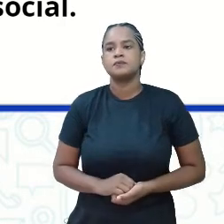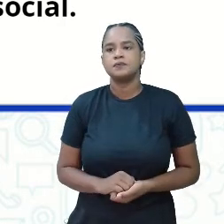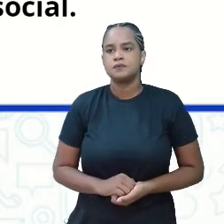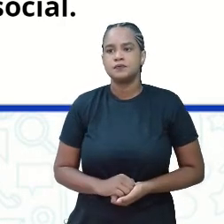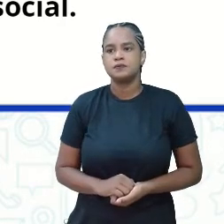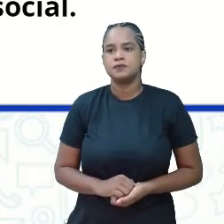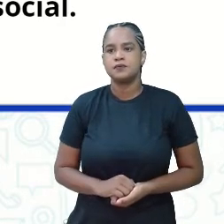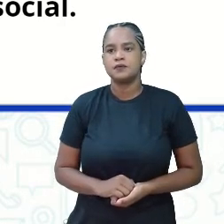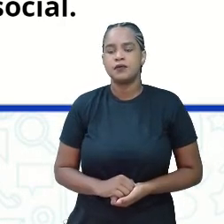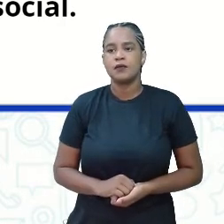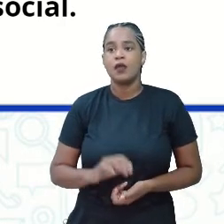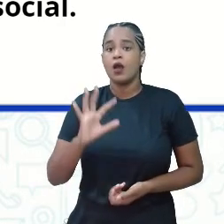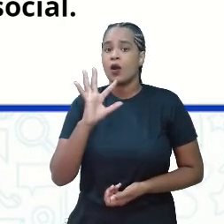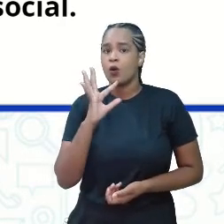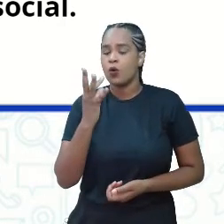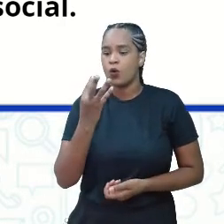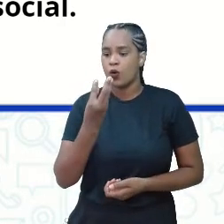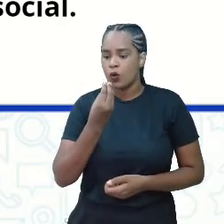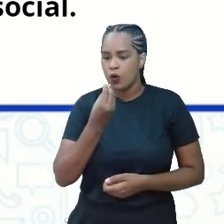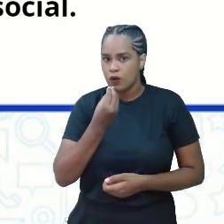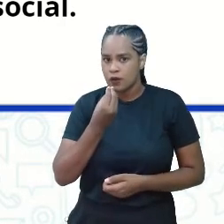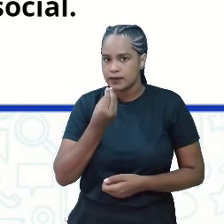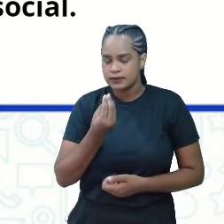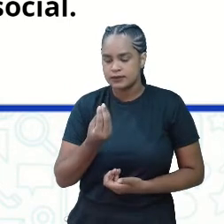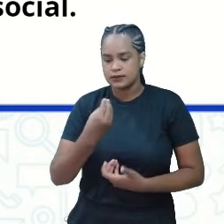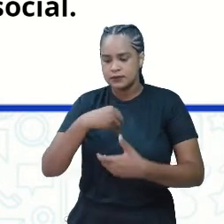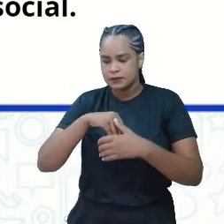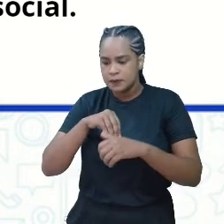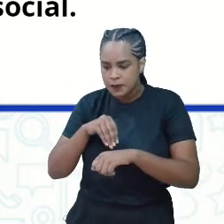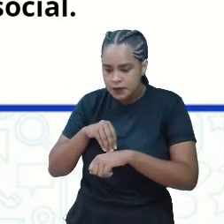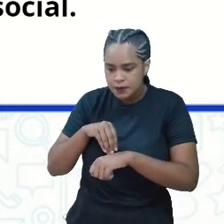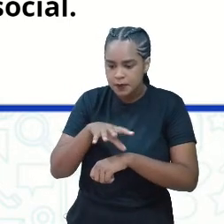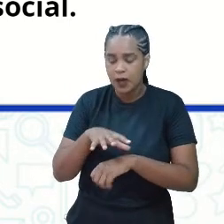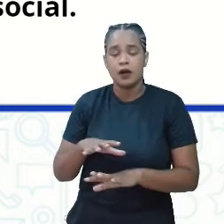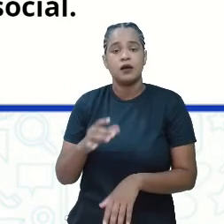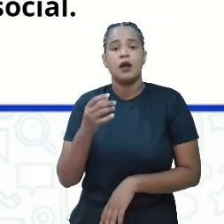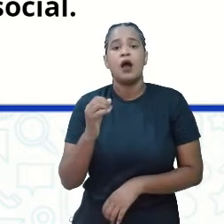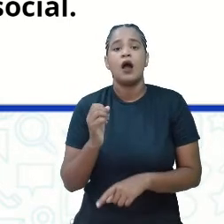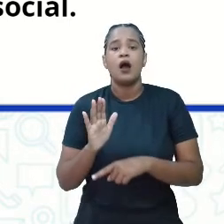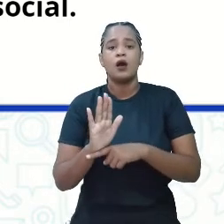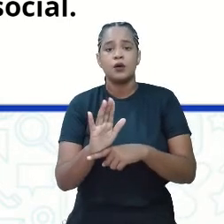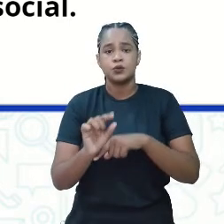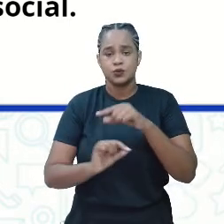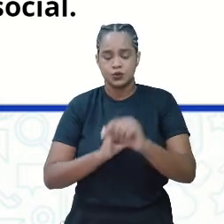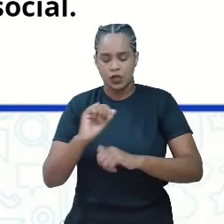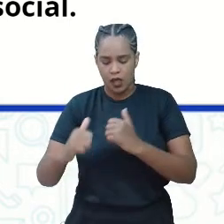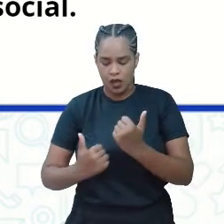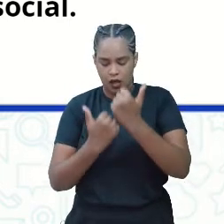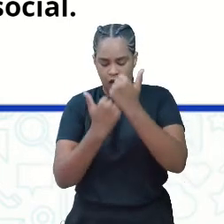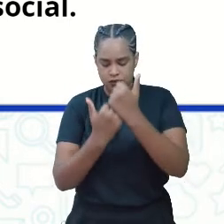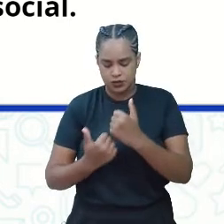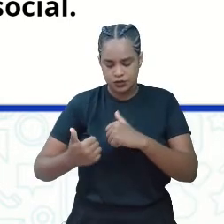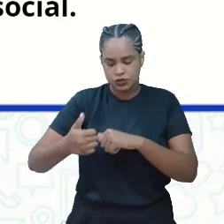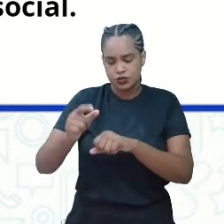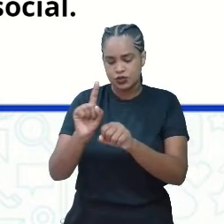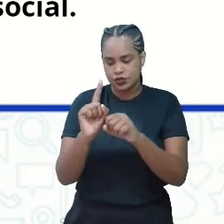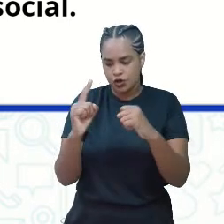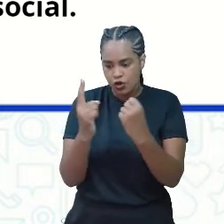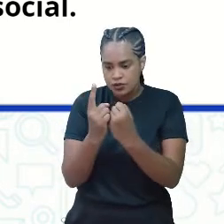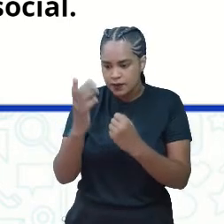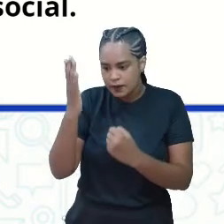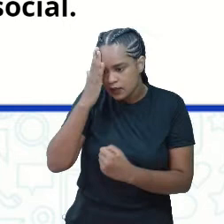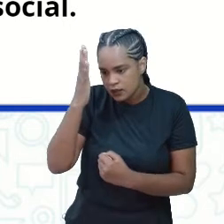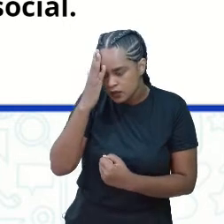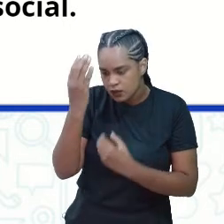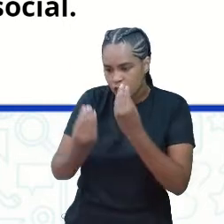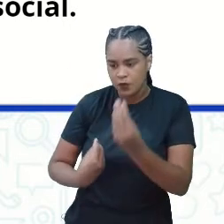processo do conhecimento. Possibilita que o assistente social se aproxime da realidade